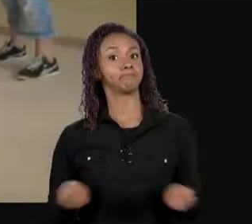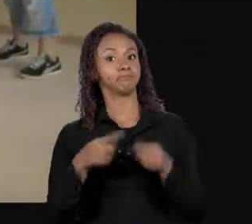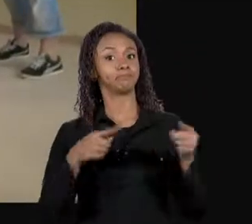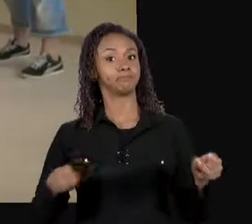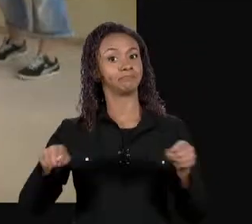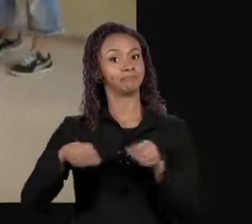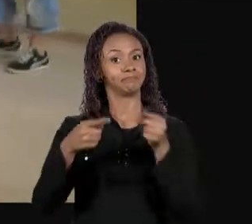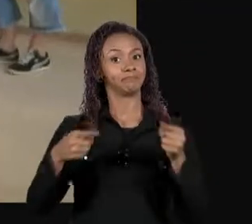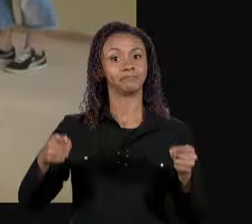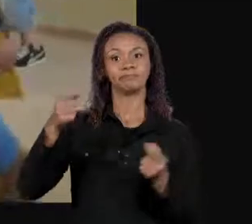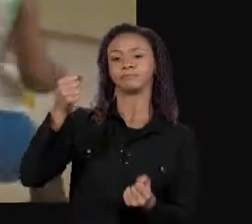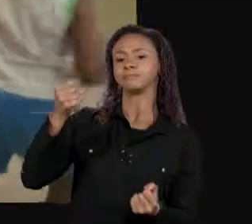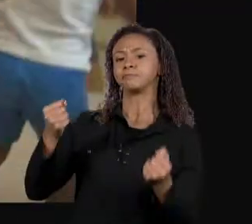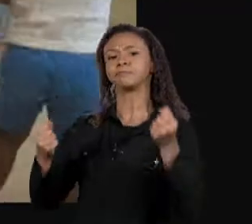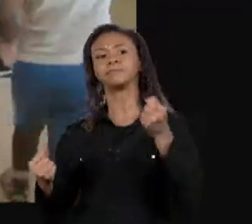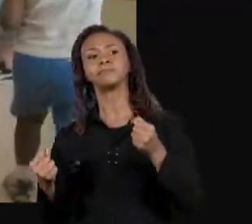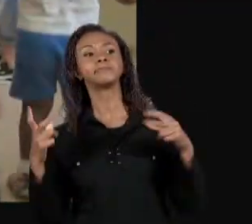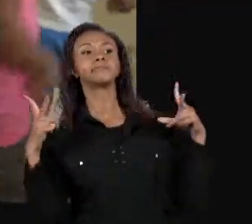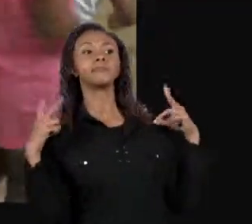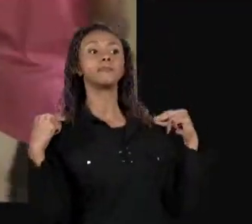Motorista,